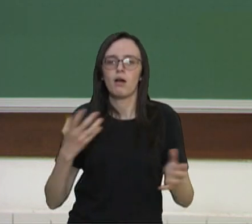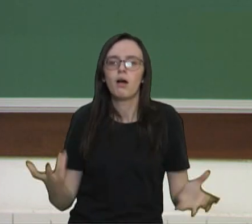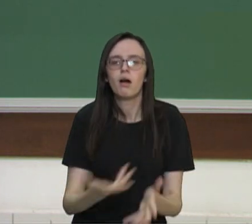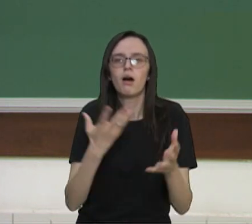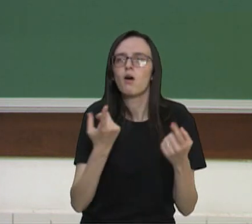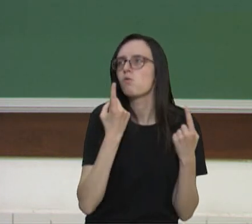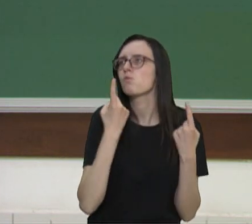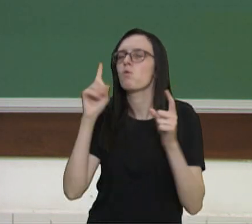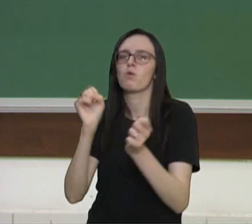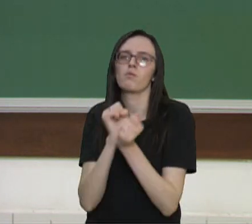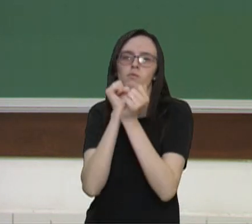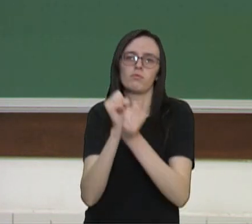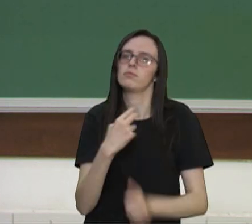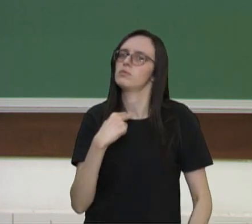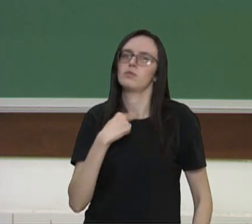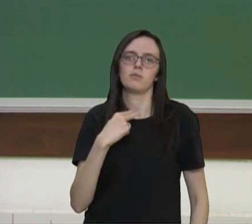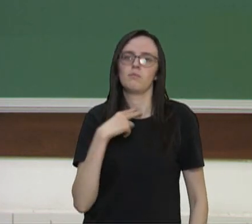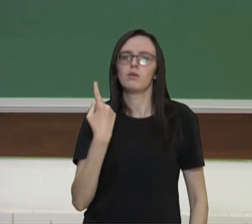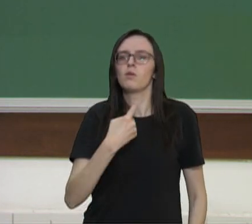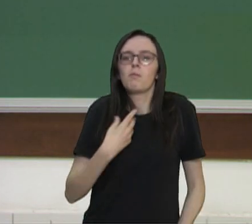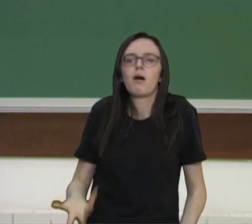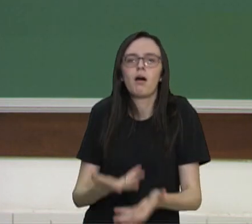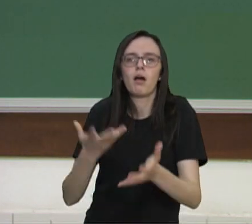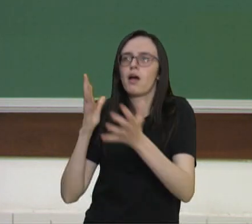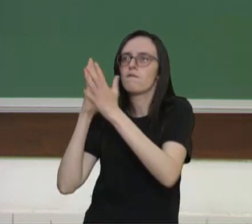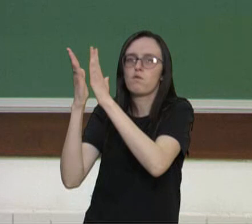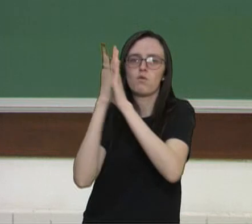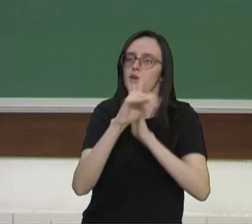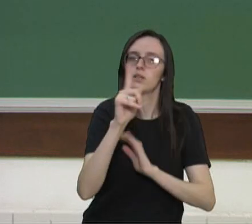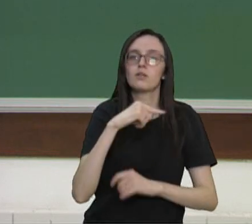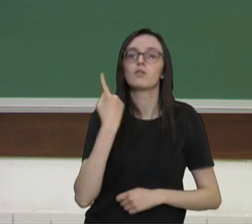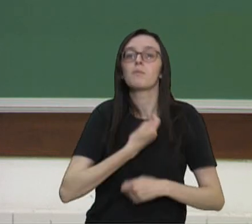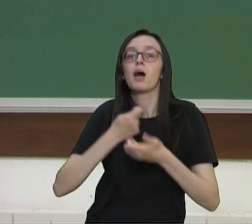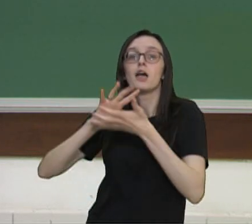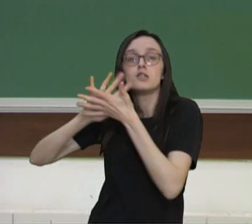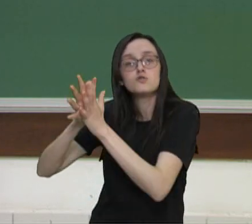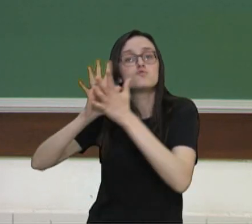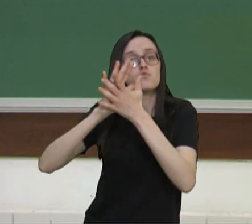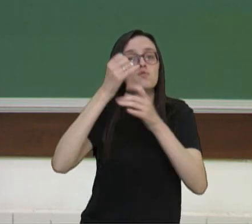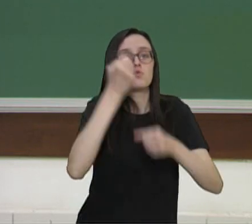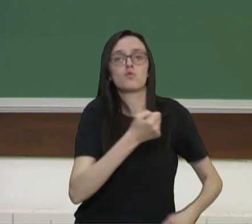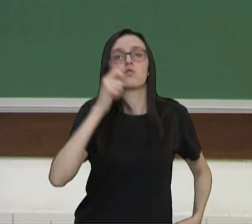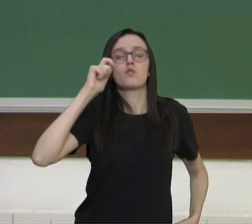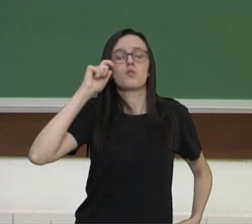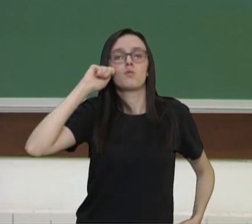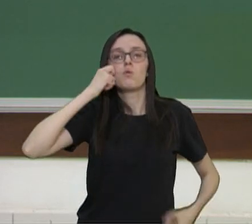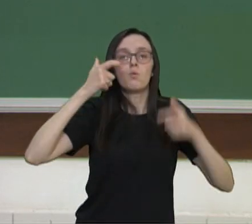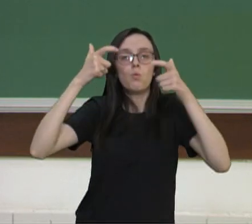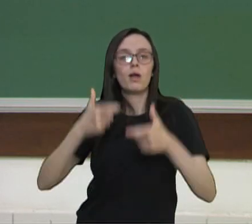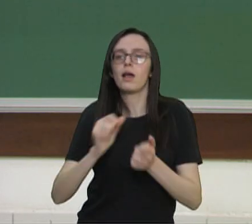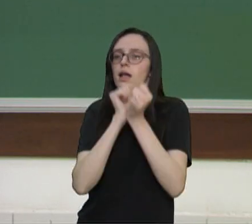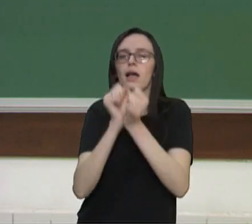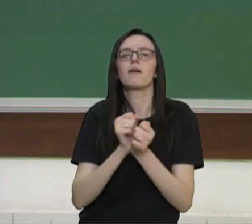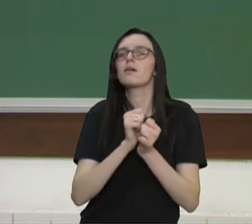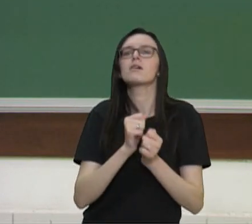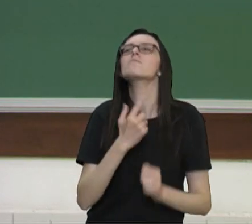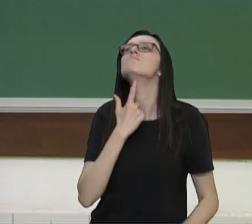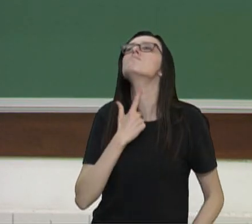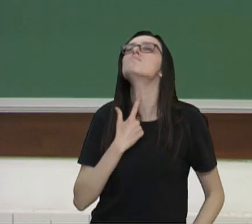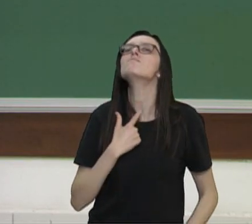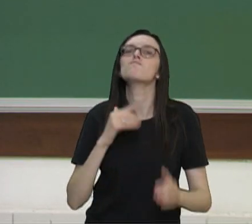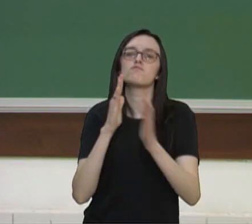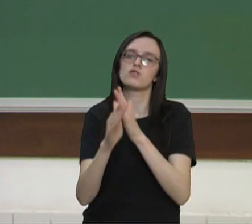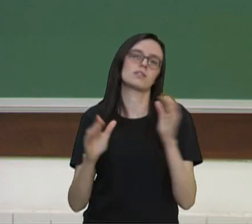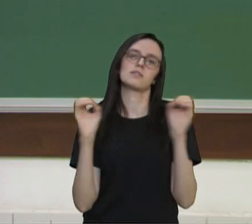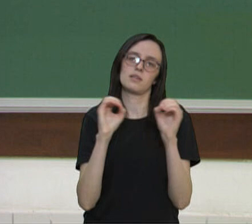escravidão, não podemos incentivar fugas, temos que destruir os quilombos para que os escravos não tenham mais a vontade de